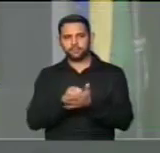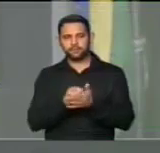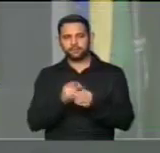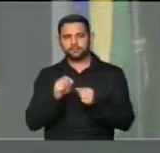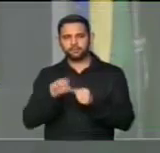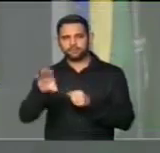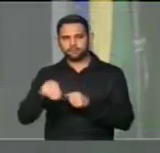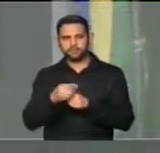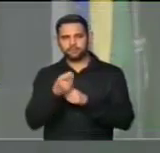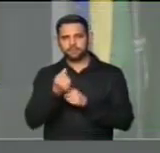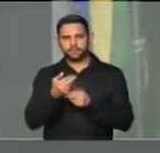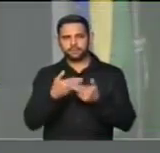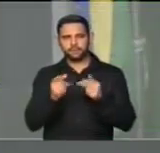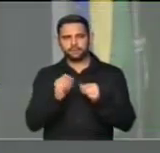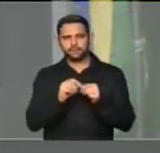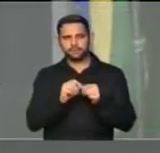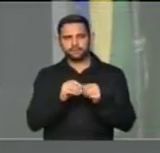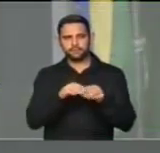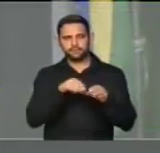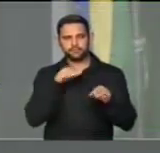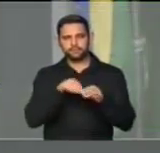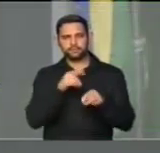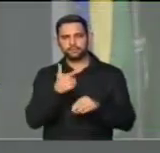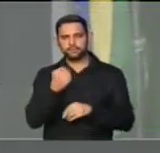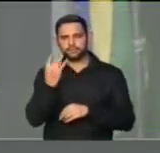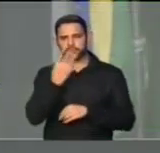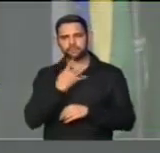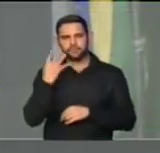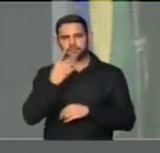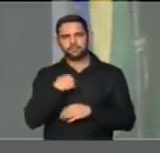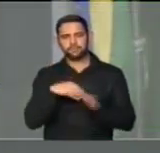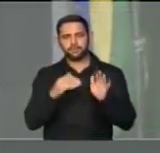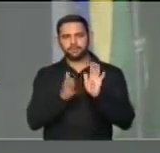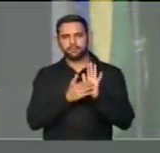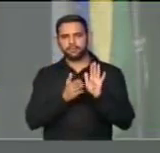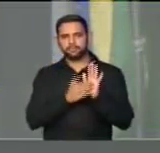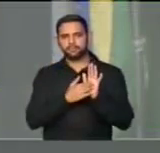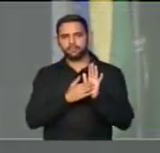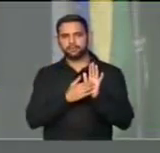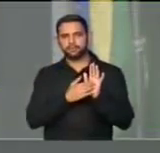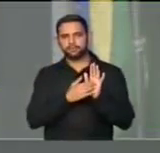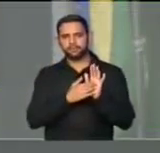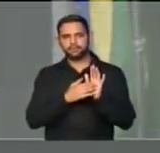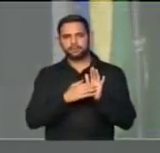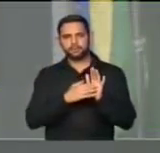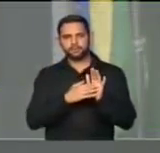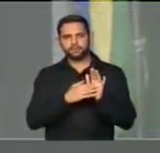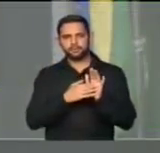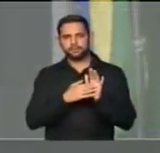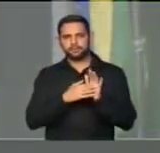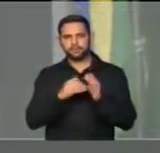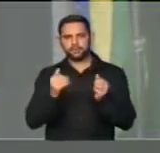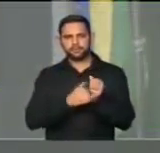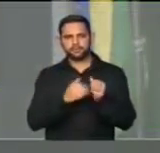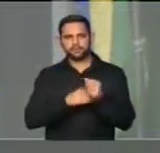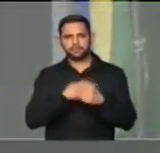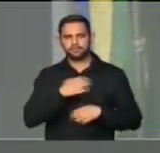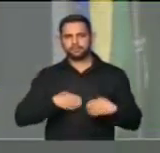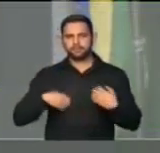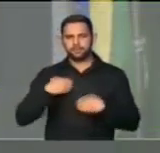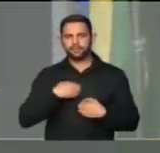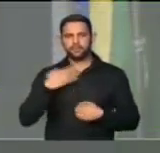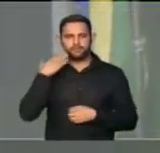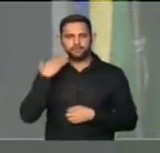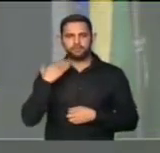fazer saques nesses caixas 24 horas. A minha proposta é chamada a senha do pânico, em que os